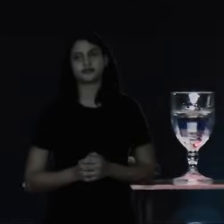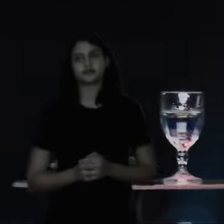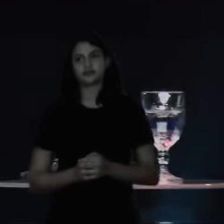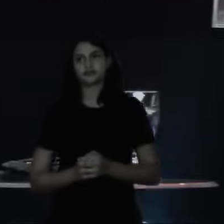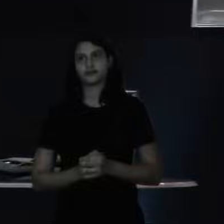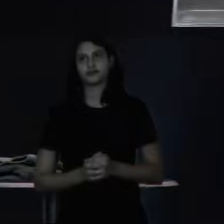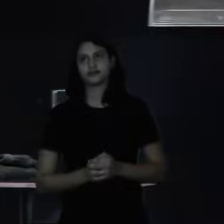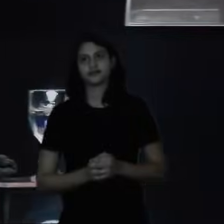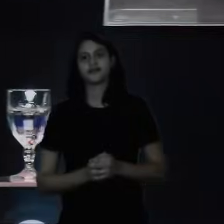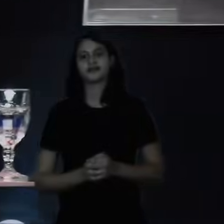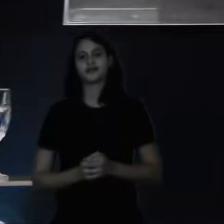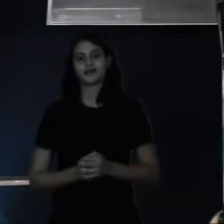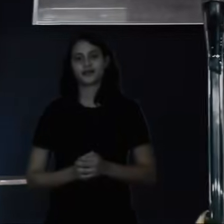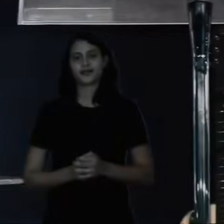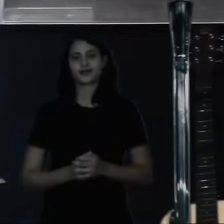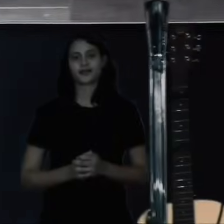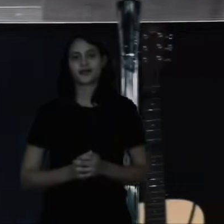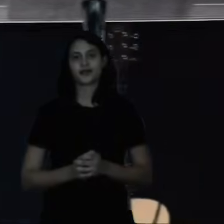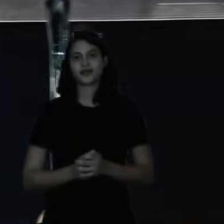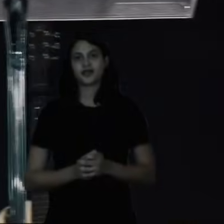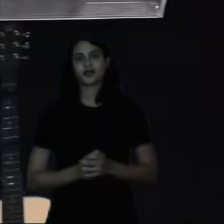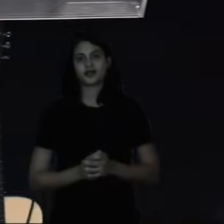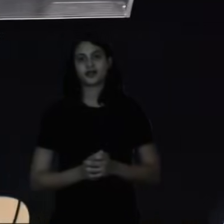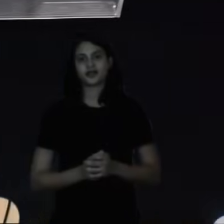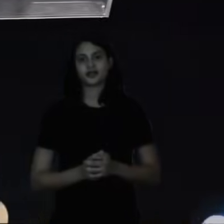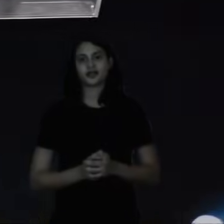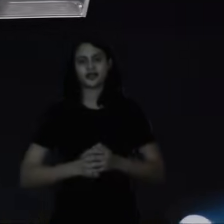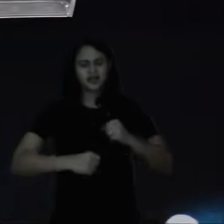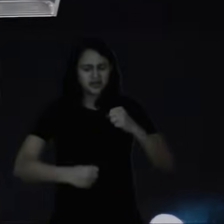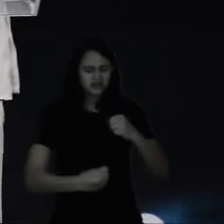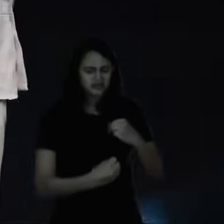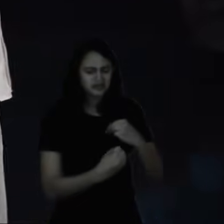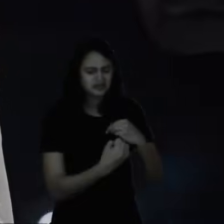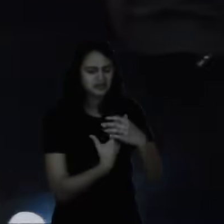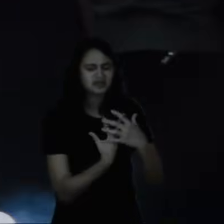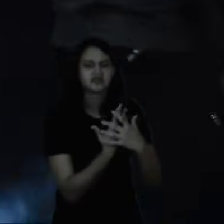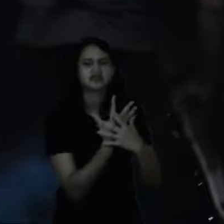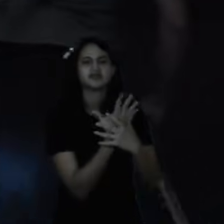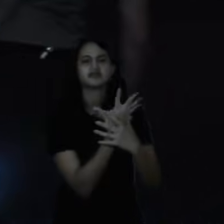os frutos que essa semente